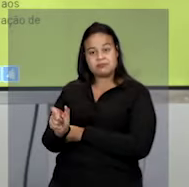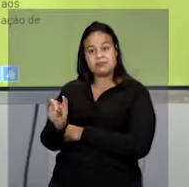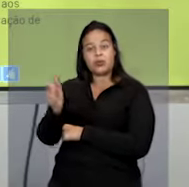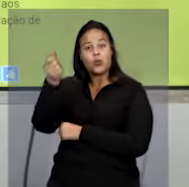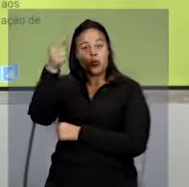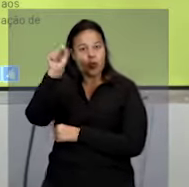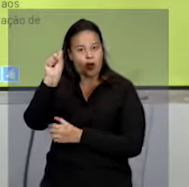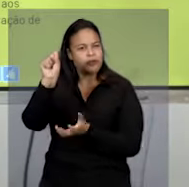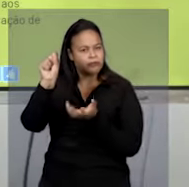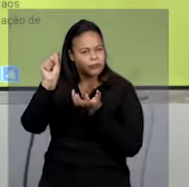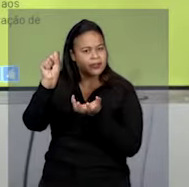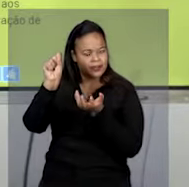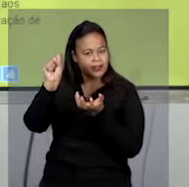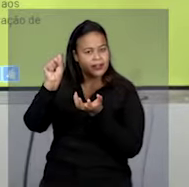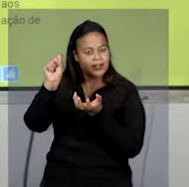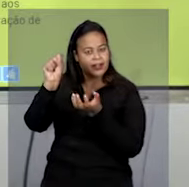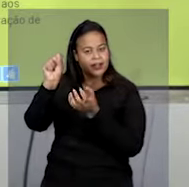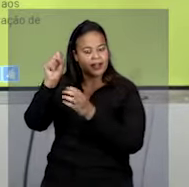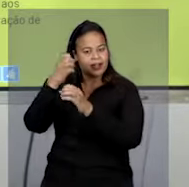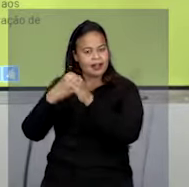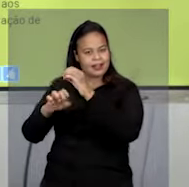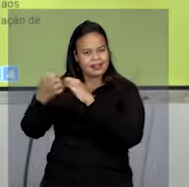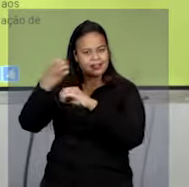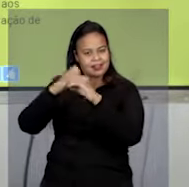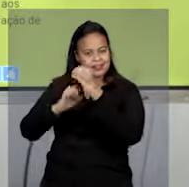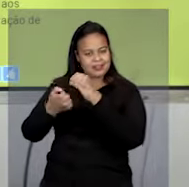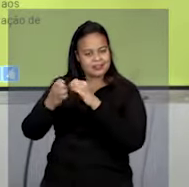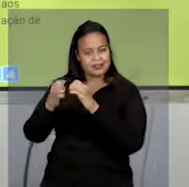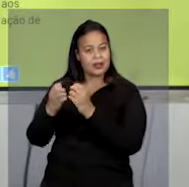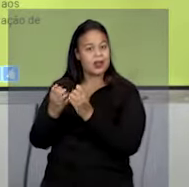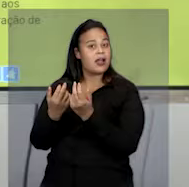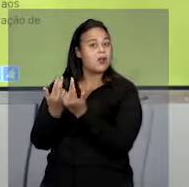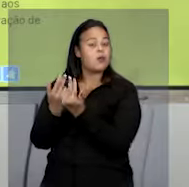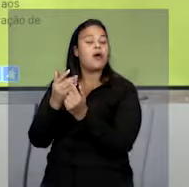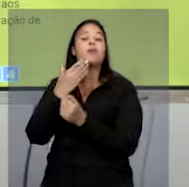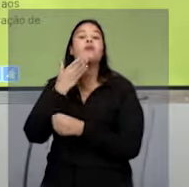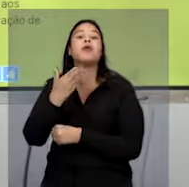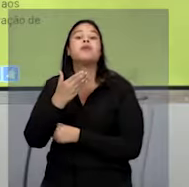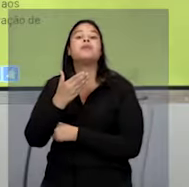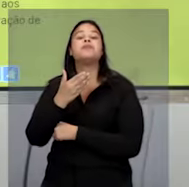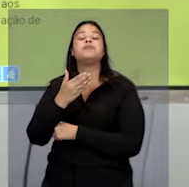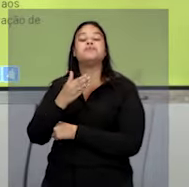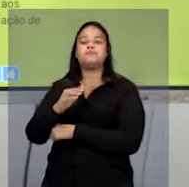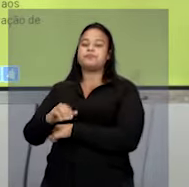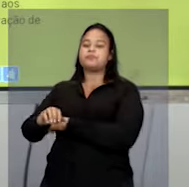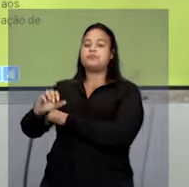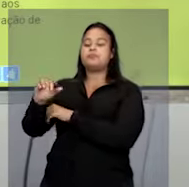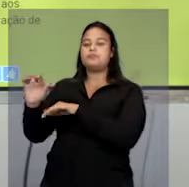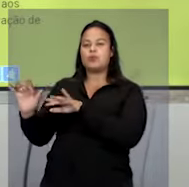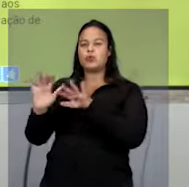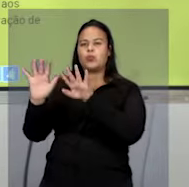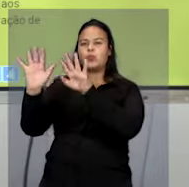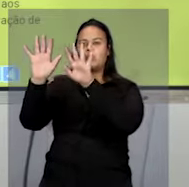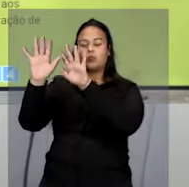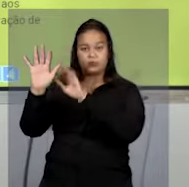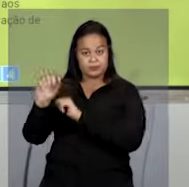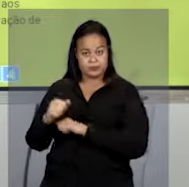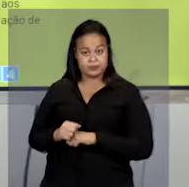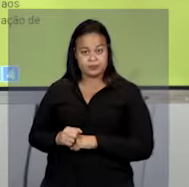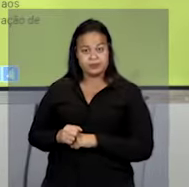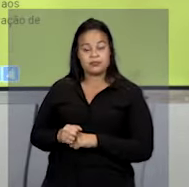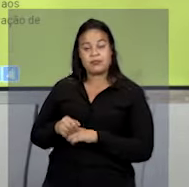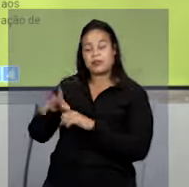átomos, 8 elétrons, perdão, na última camada. Para isso, eles podem doar elétrons, eles